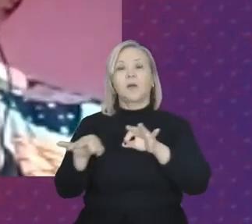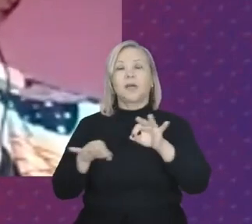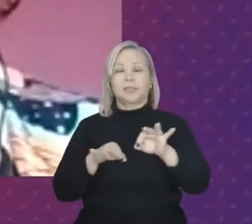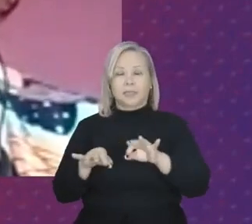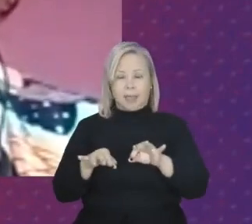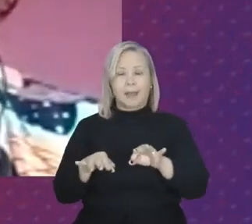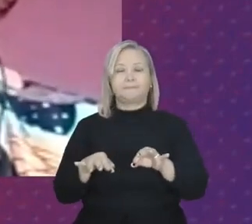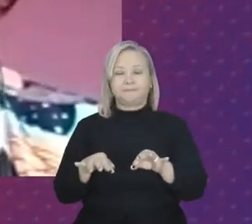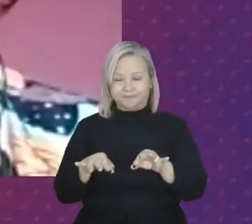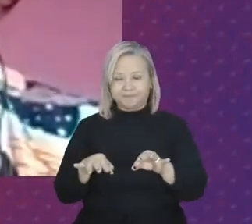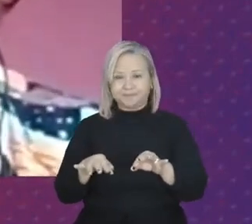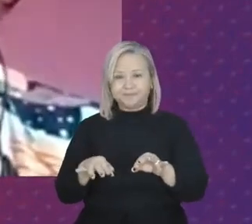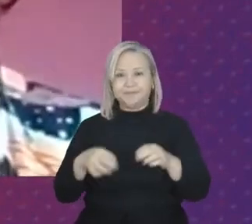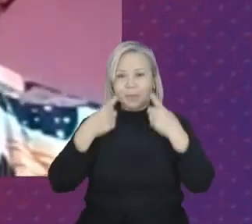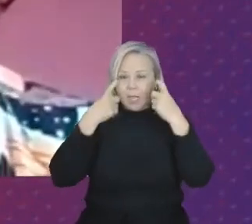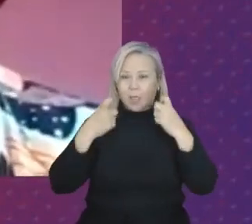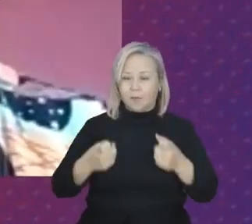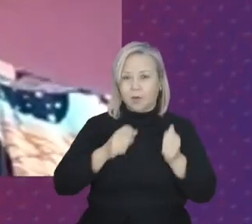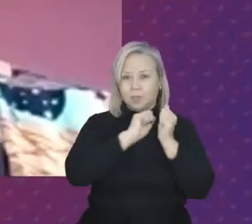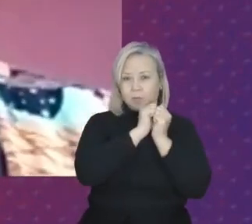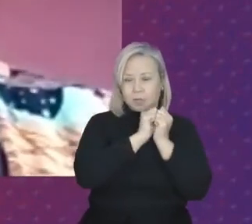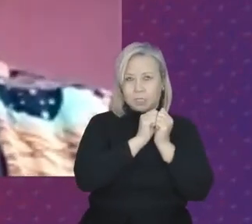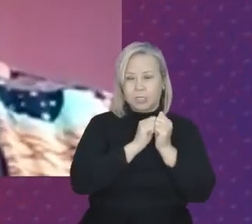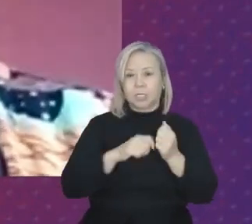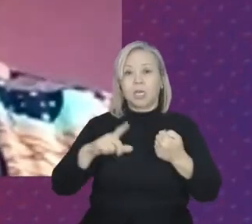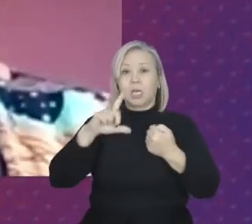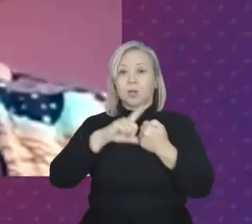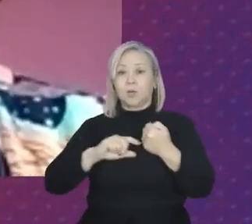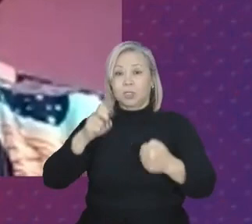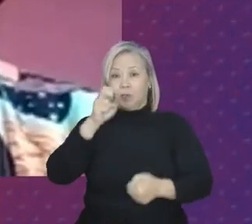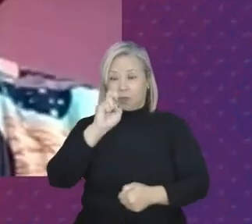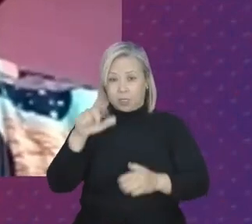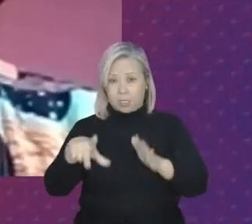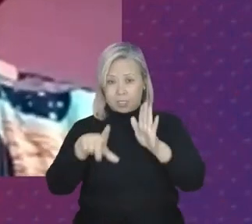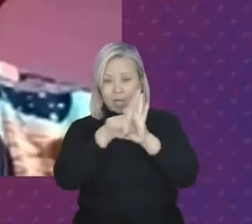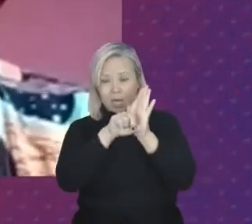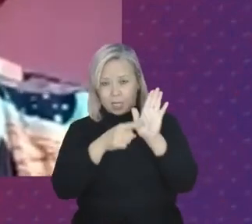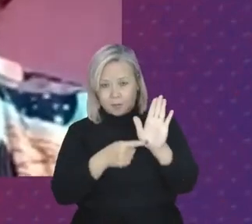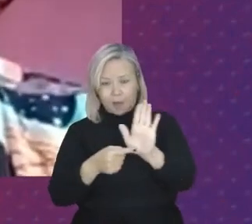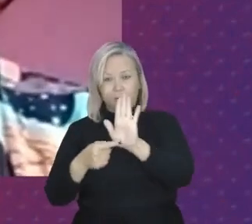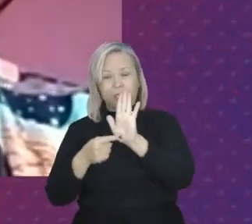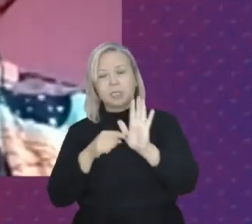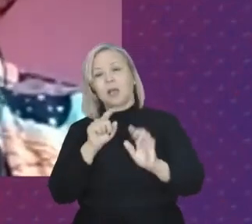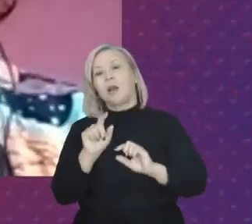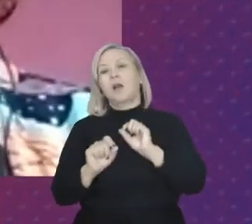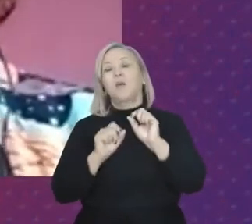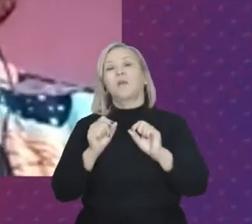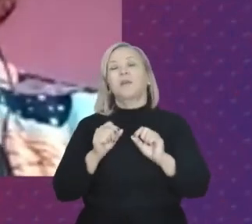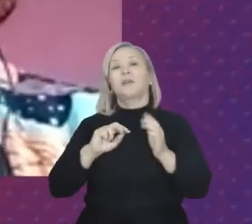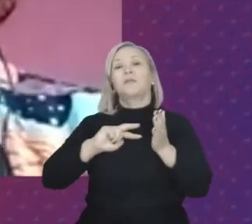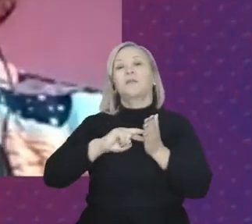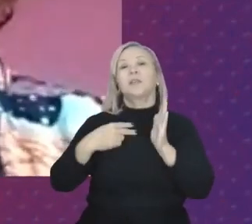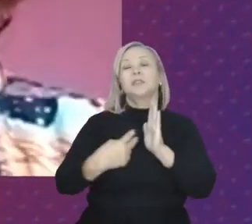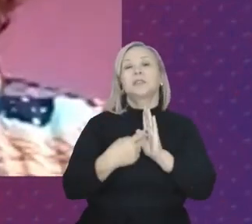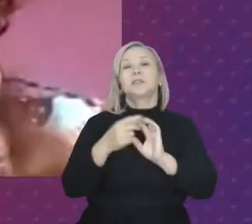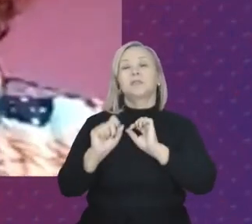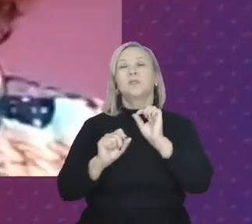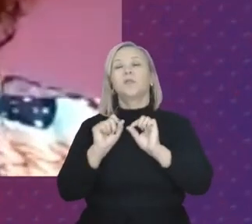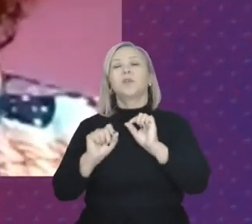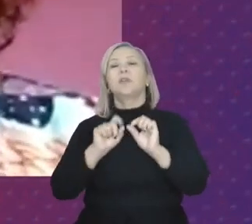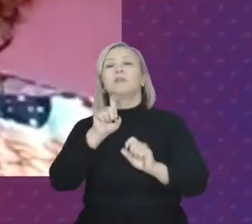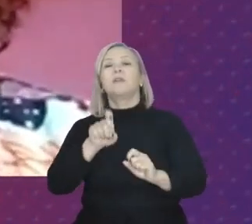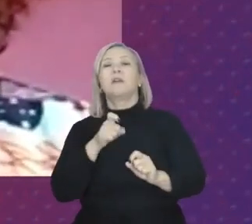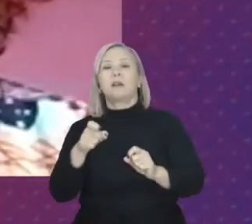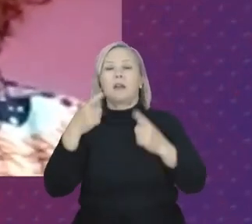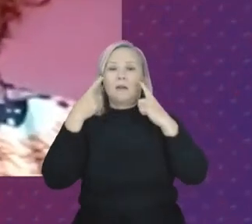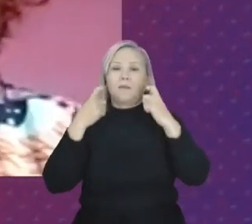Então, no artigo 5º da lei, ela vai apresentar o que vai configurar a violência doméstica e por que